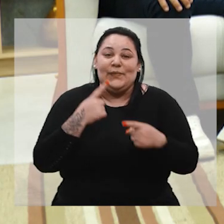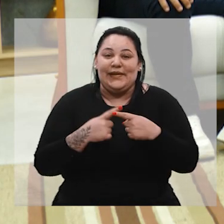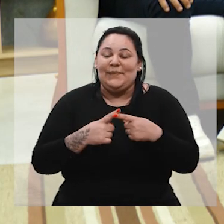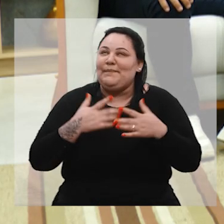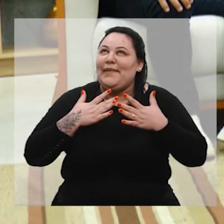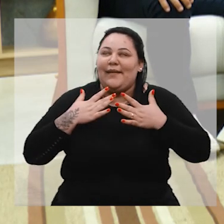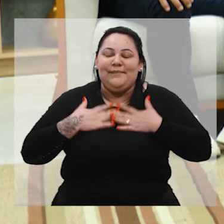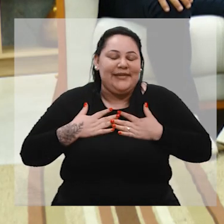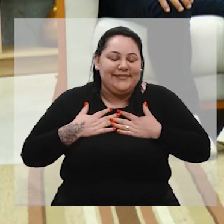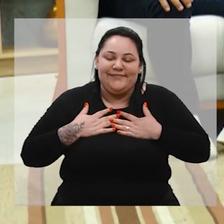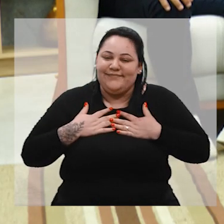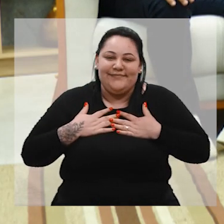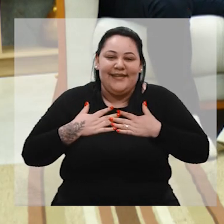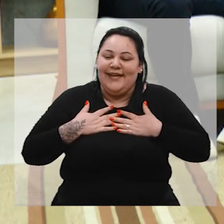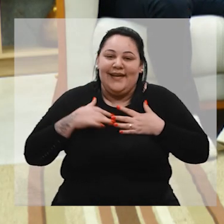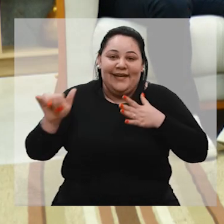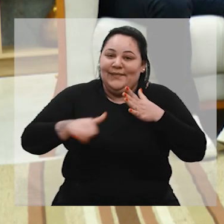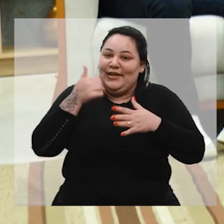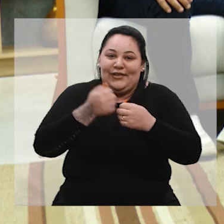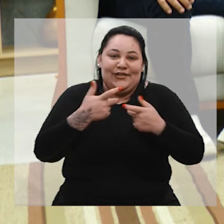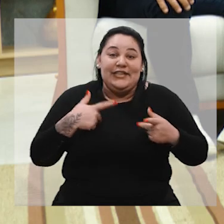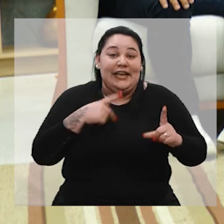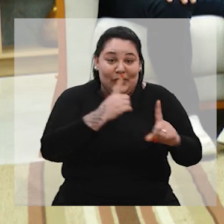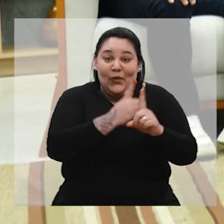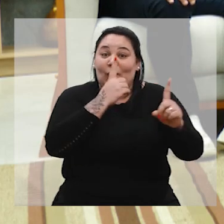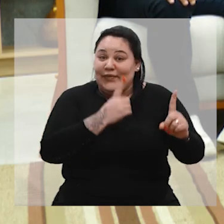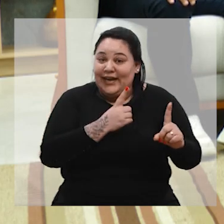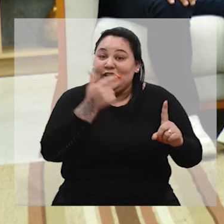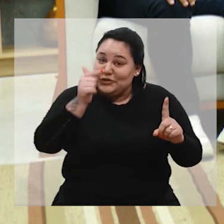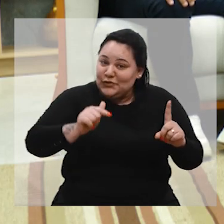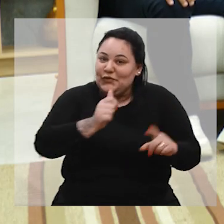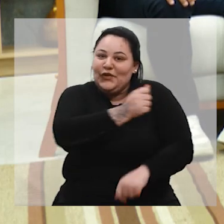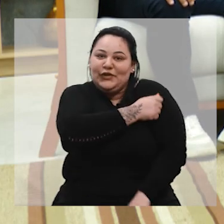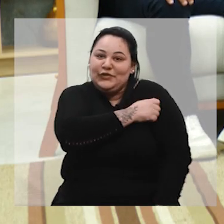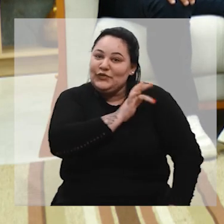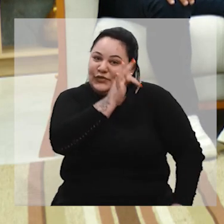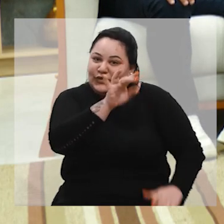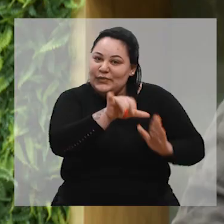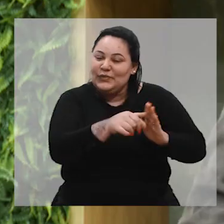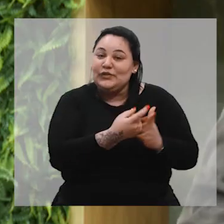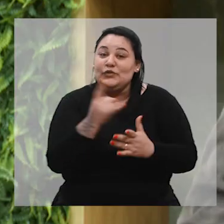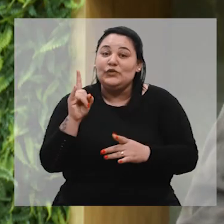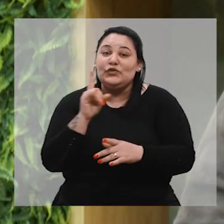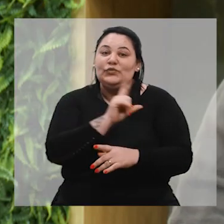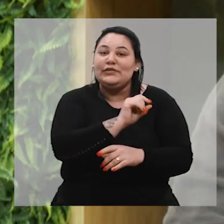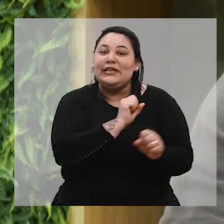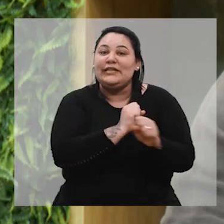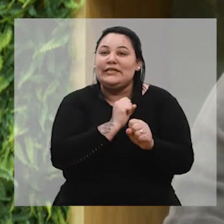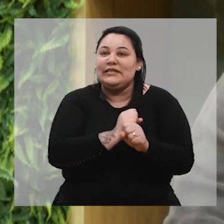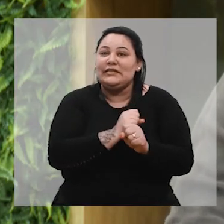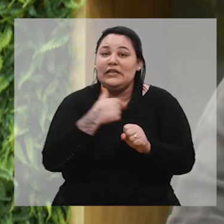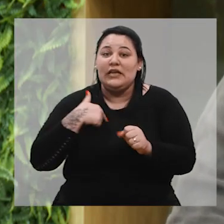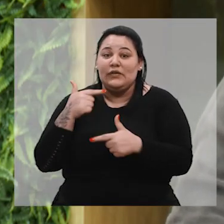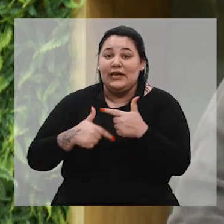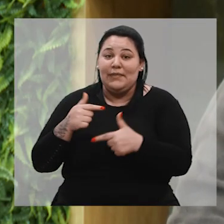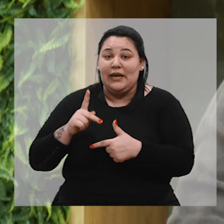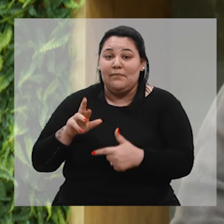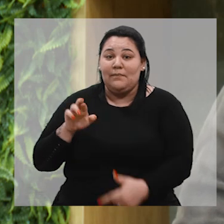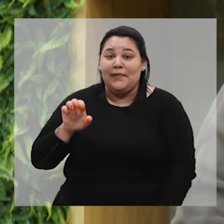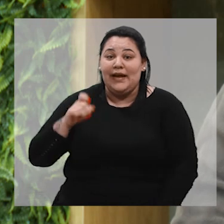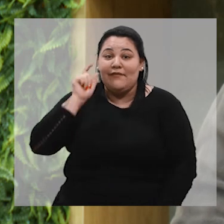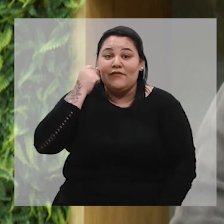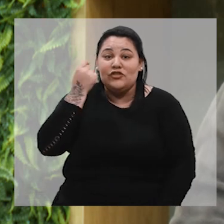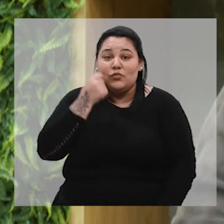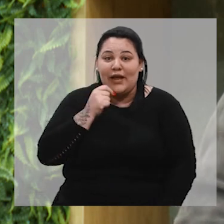das colegas aqui, que uma das maiores recompensas que a gente tem é isso, é tu reencontrar alguns alunos, né? Os últimos 10 anos agora